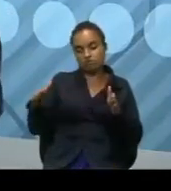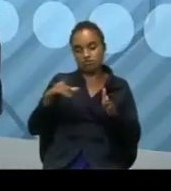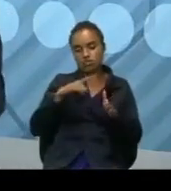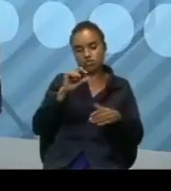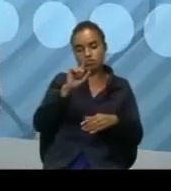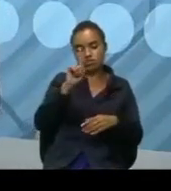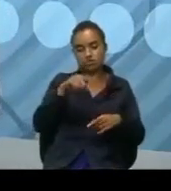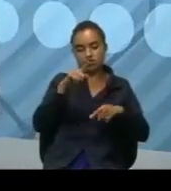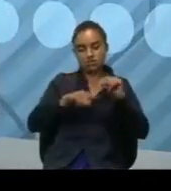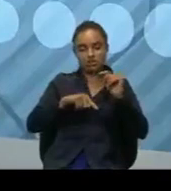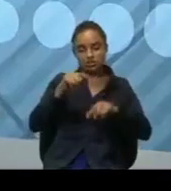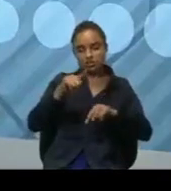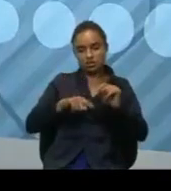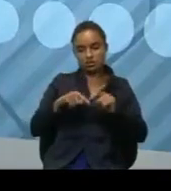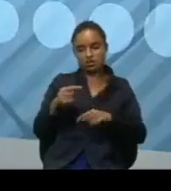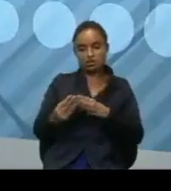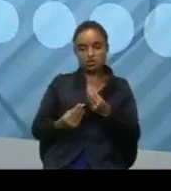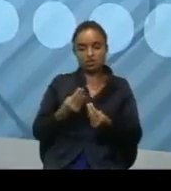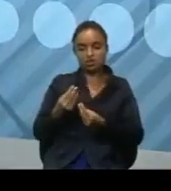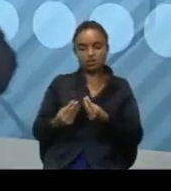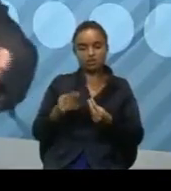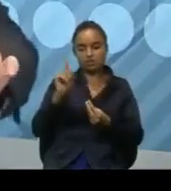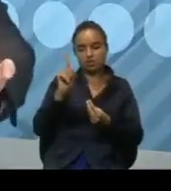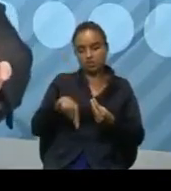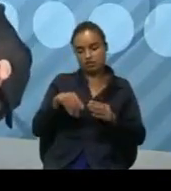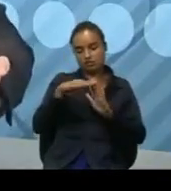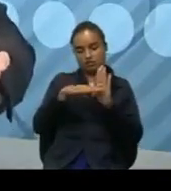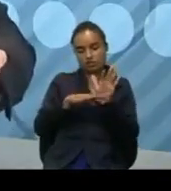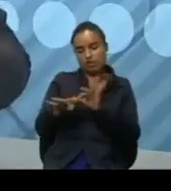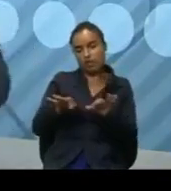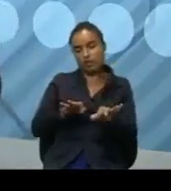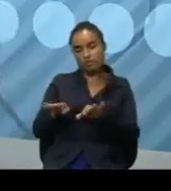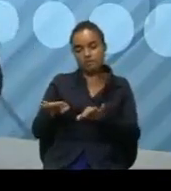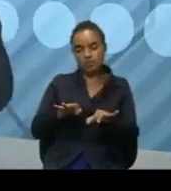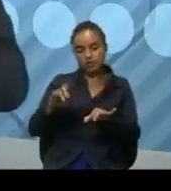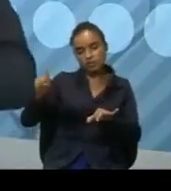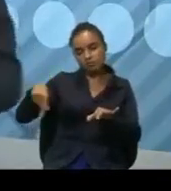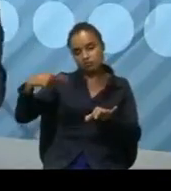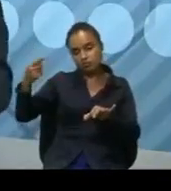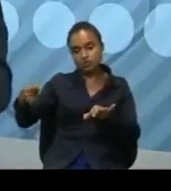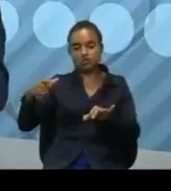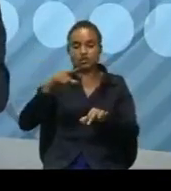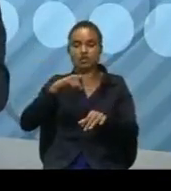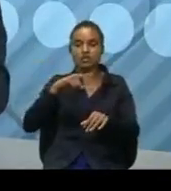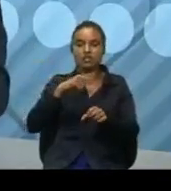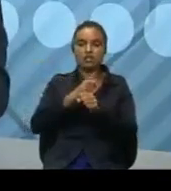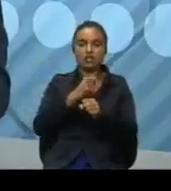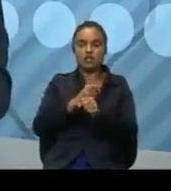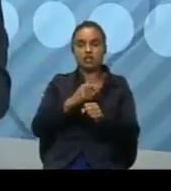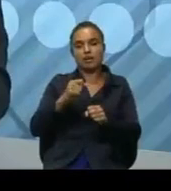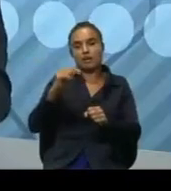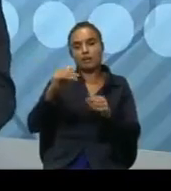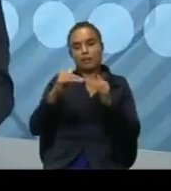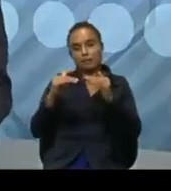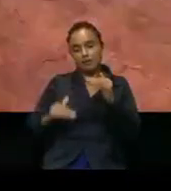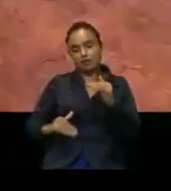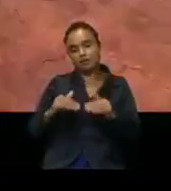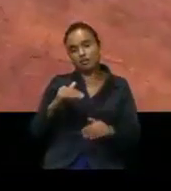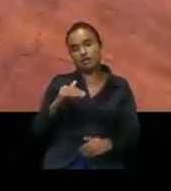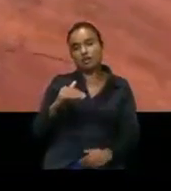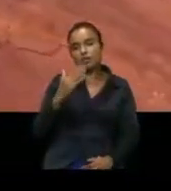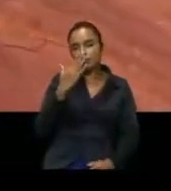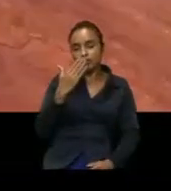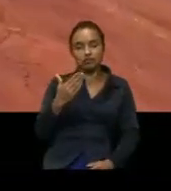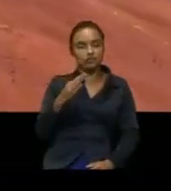Não lembro direito como é que era o projeto, mas ele ia construir no fundo e depois ele ia trazer uma edificação menorzinha para frente. Então vamos